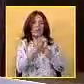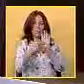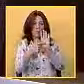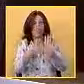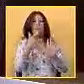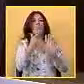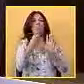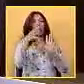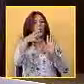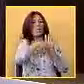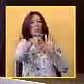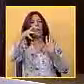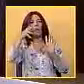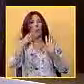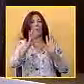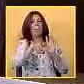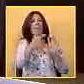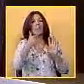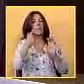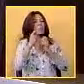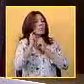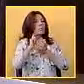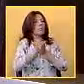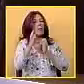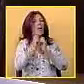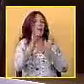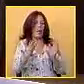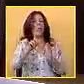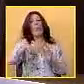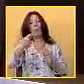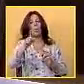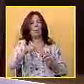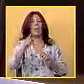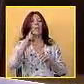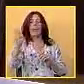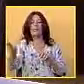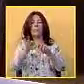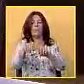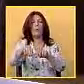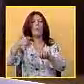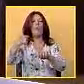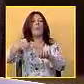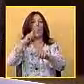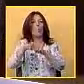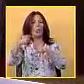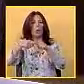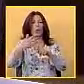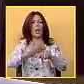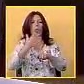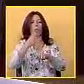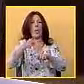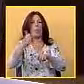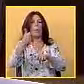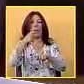um debate esclarecedor. Outra posição já assumida prende-se com a reeleição de Durão Barroso. O candidato defende que apoiar o